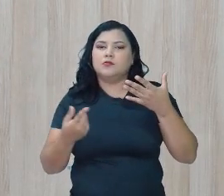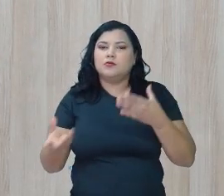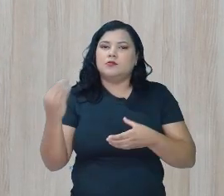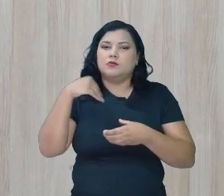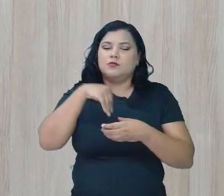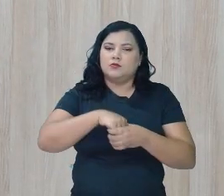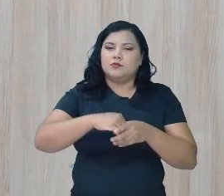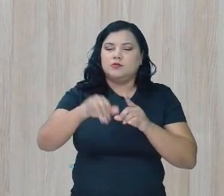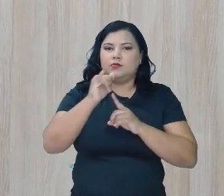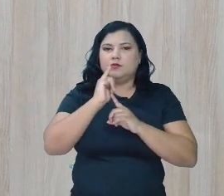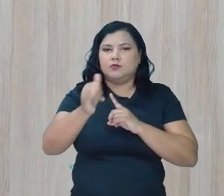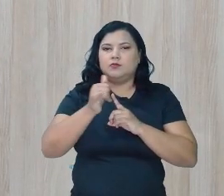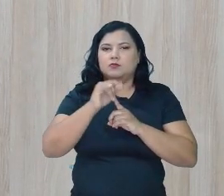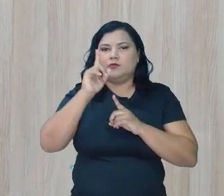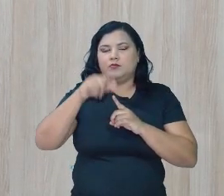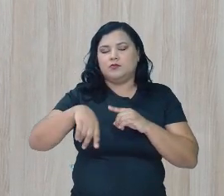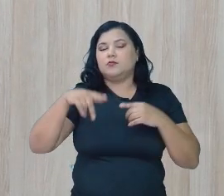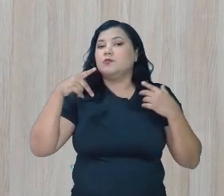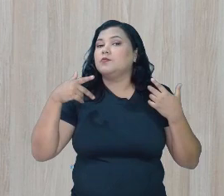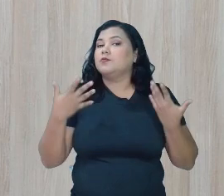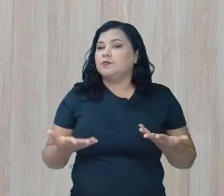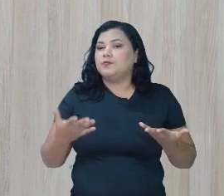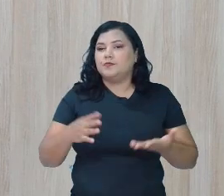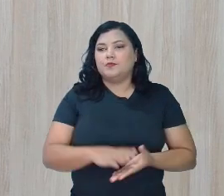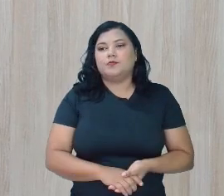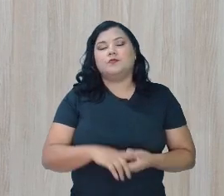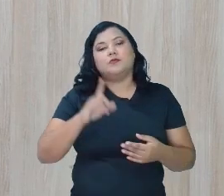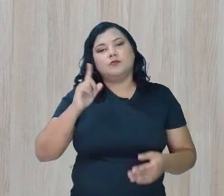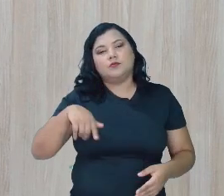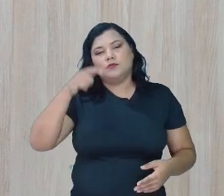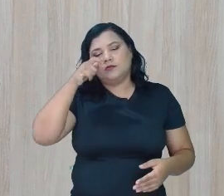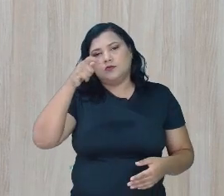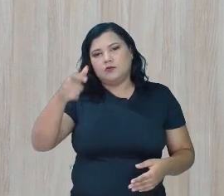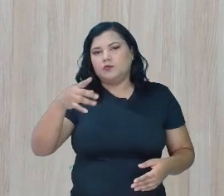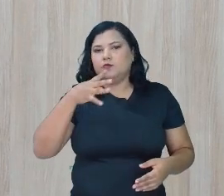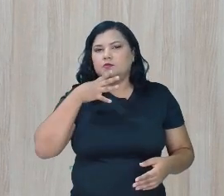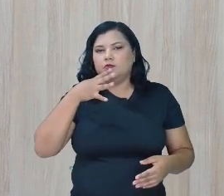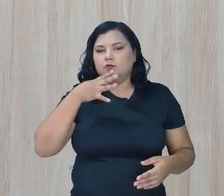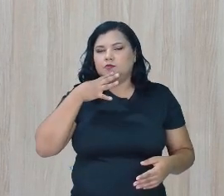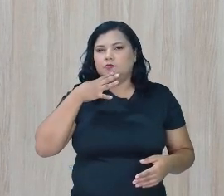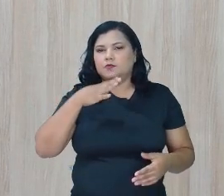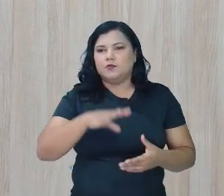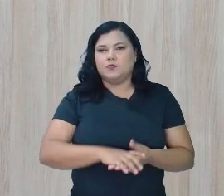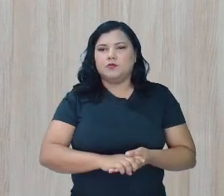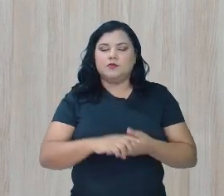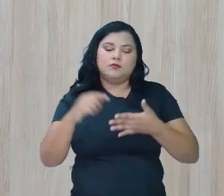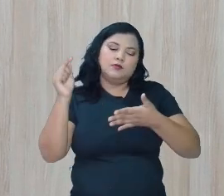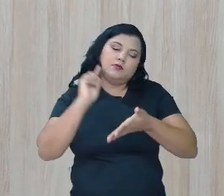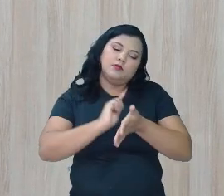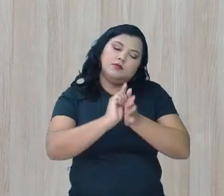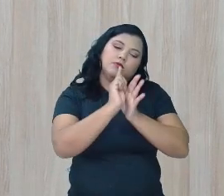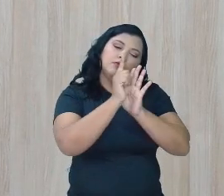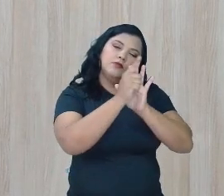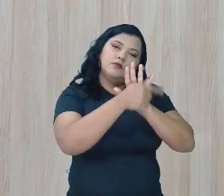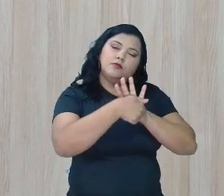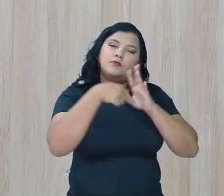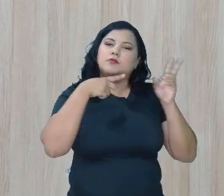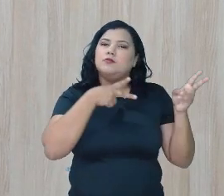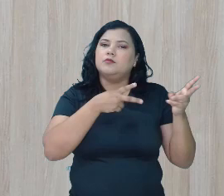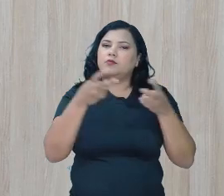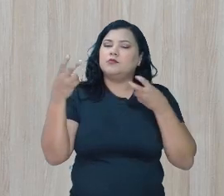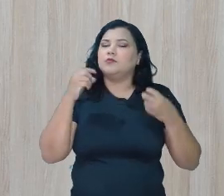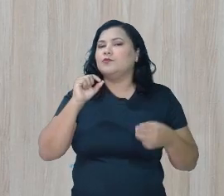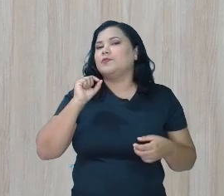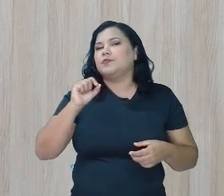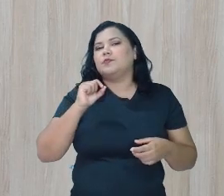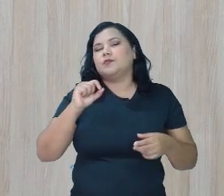uma narrativa é o mesmo. Então, é interessante conhecermos esse gênero e perceber